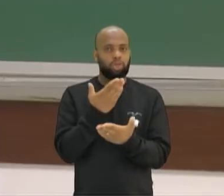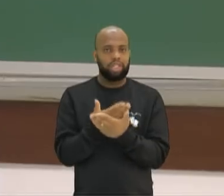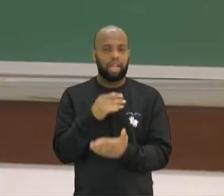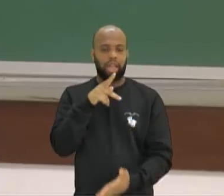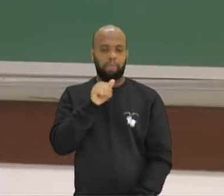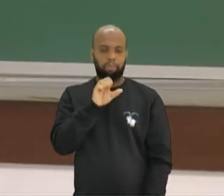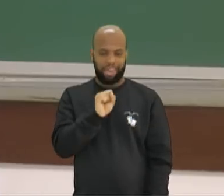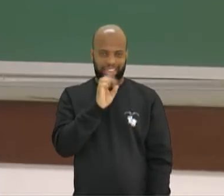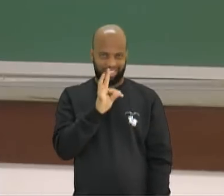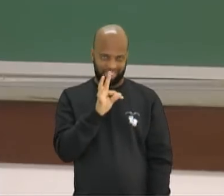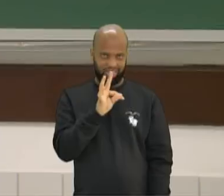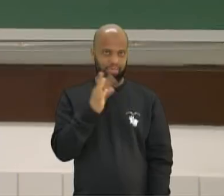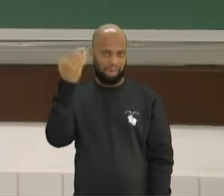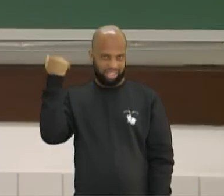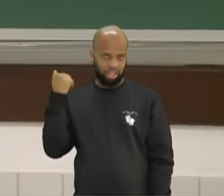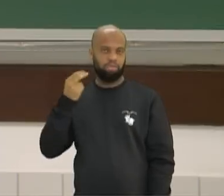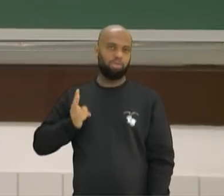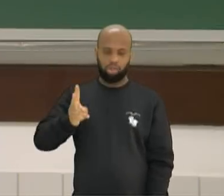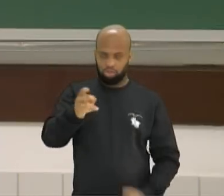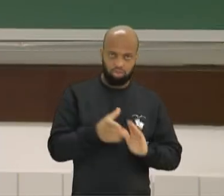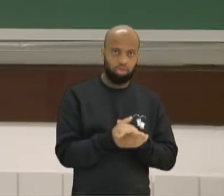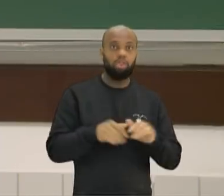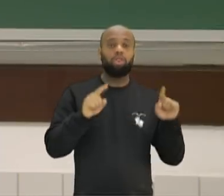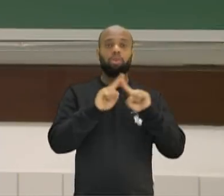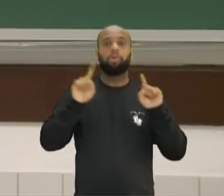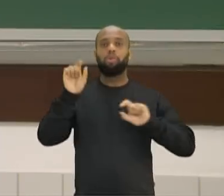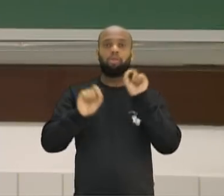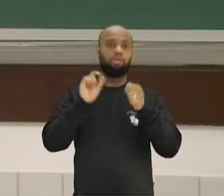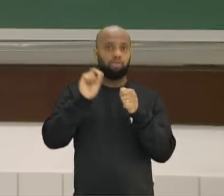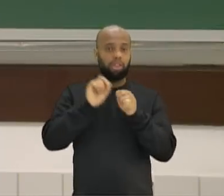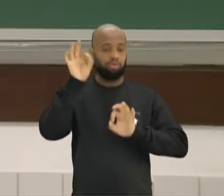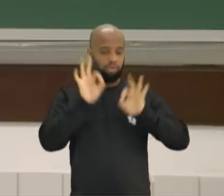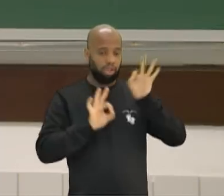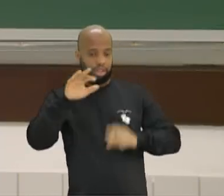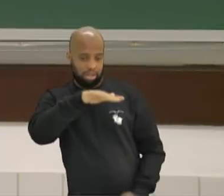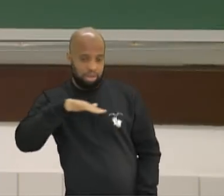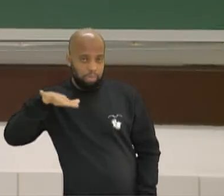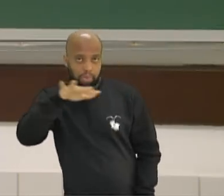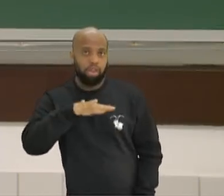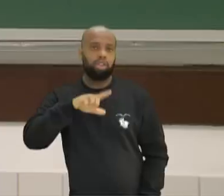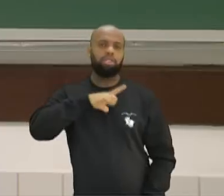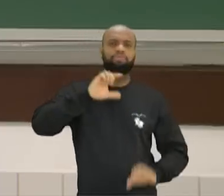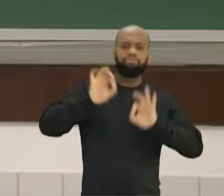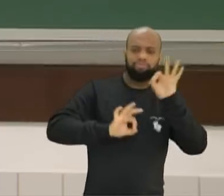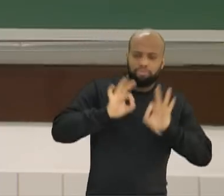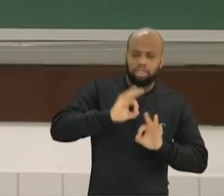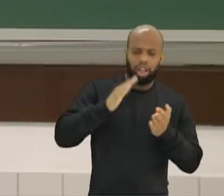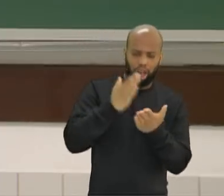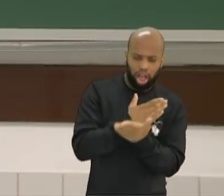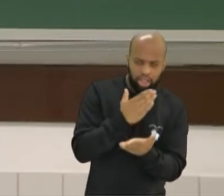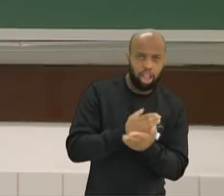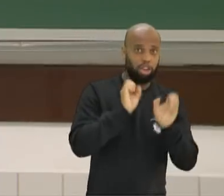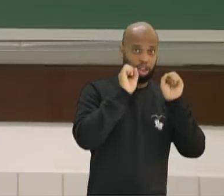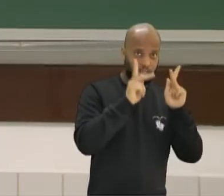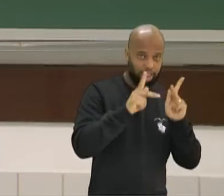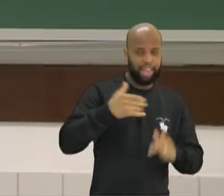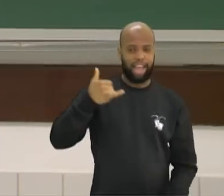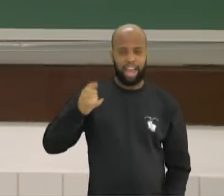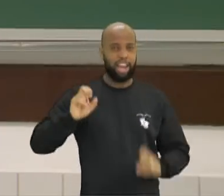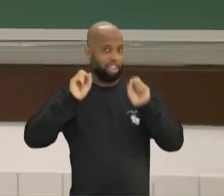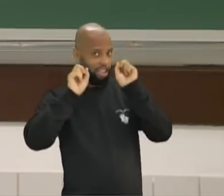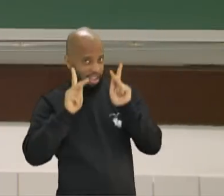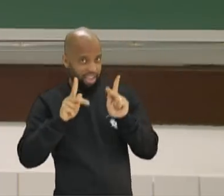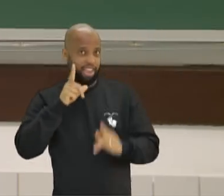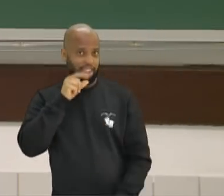Continuous, ok? Preparado? Antes disso, o que eu tenho que fazer? Organizar o meu espaço. Tudo organizadinho, caderno ok, caneta